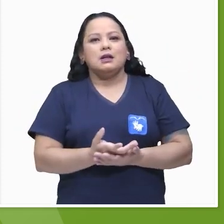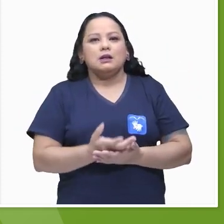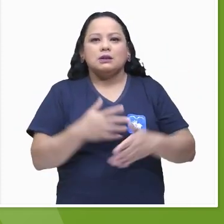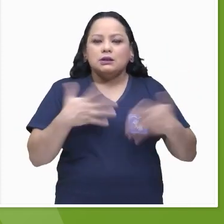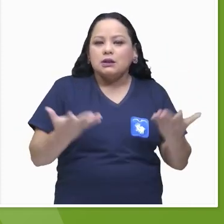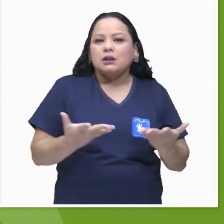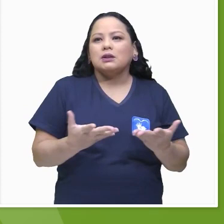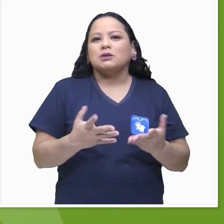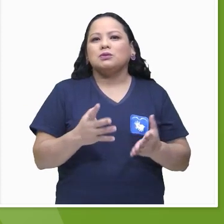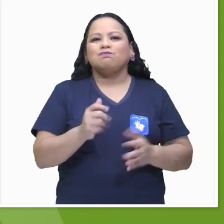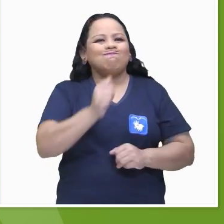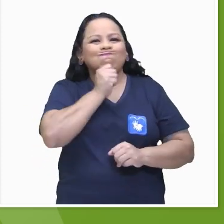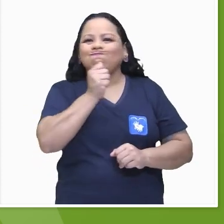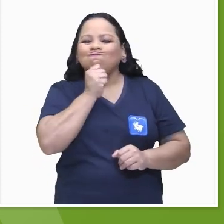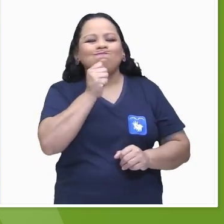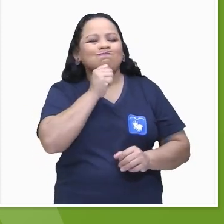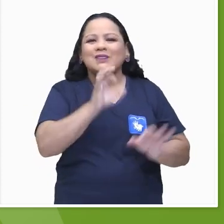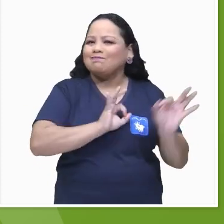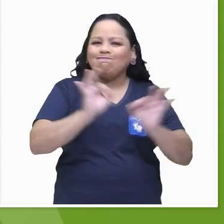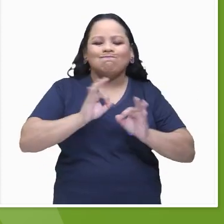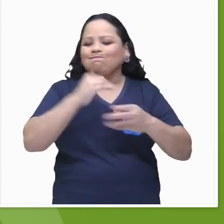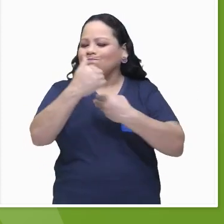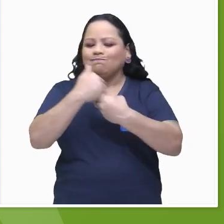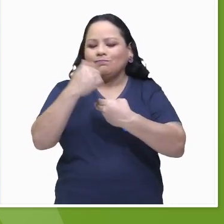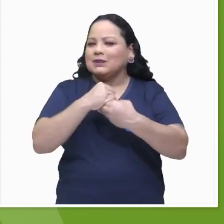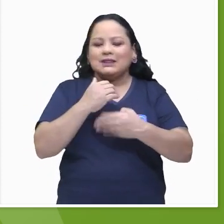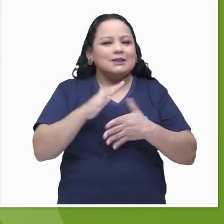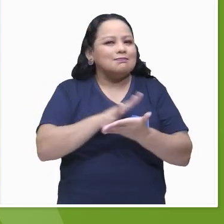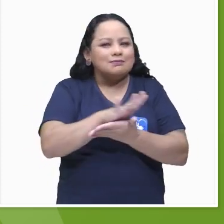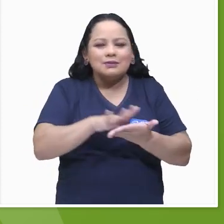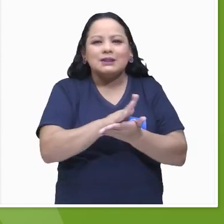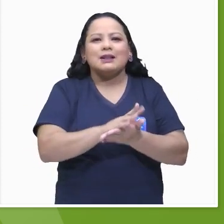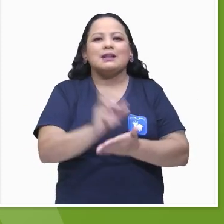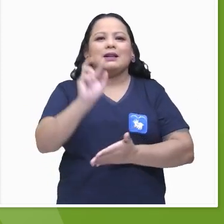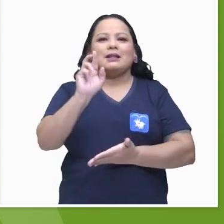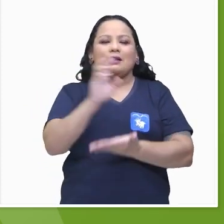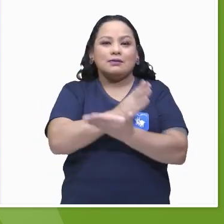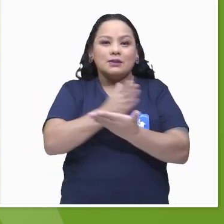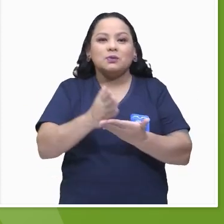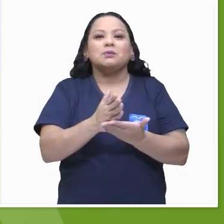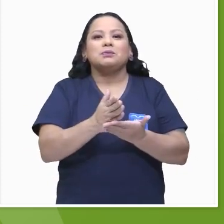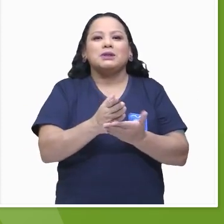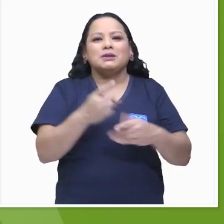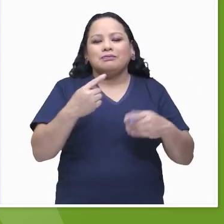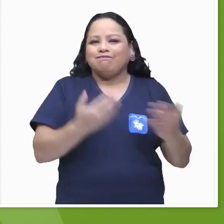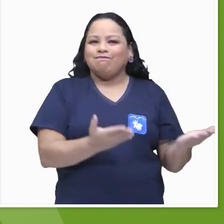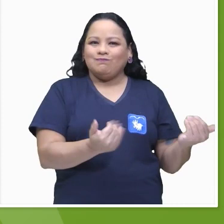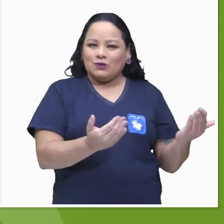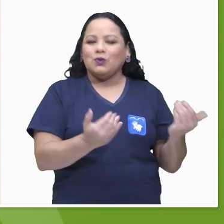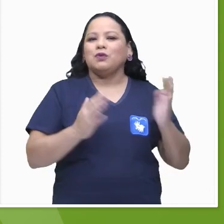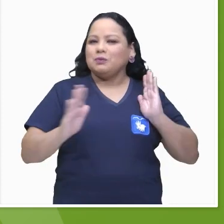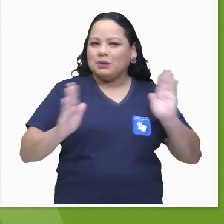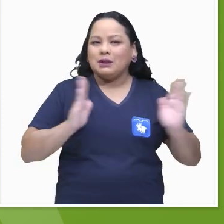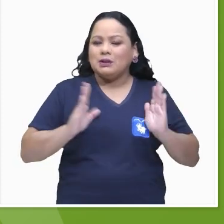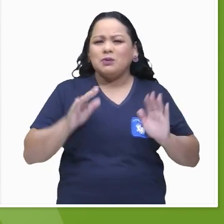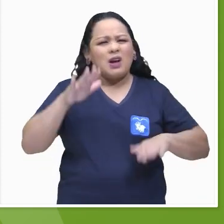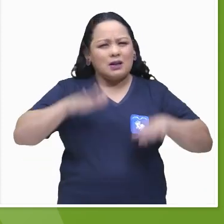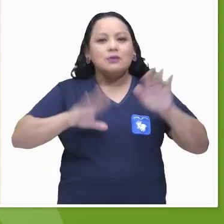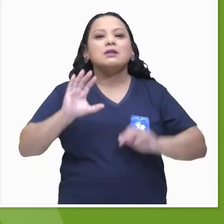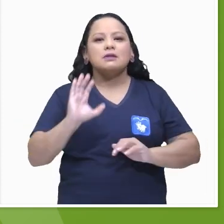ali preparado, e aí acaba já engravidando no início ali da sua adolescência, tá? Então, isso pode acontecer,